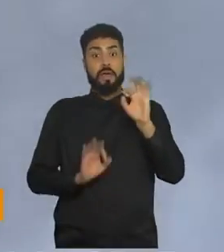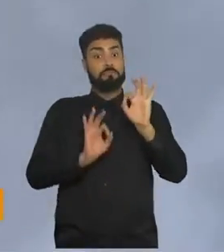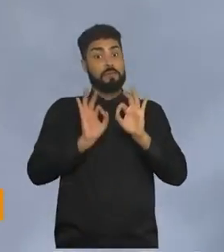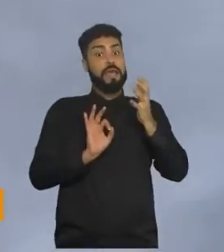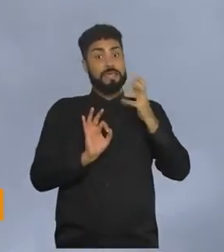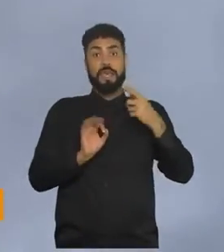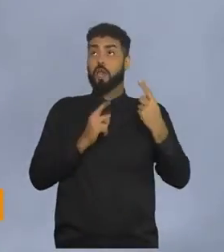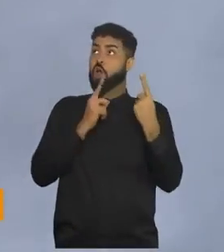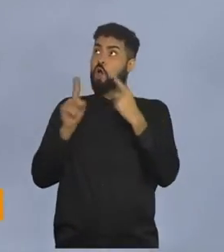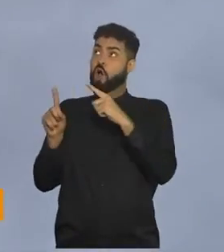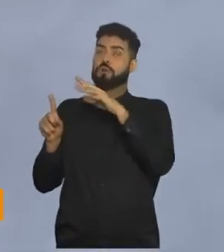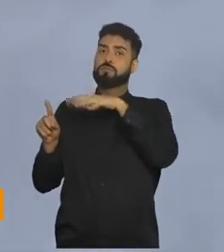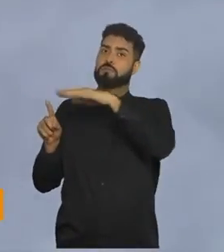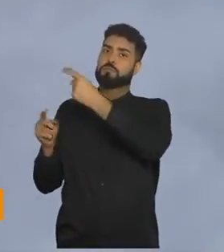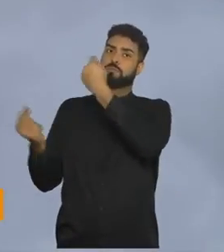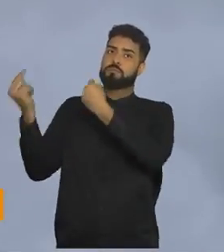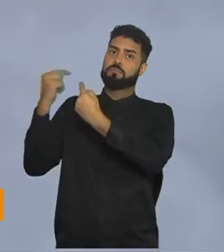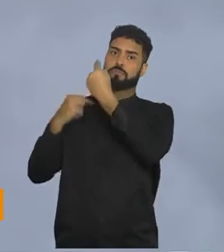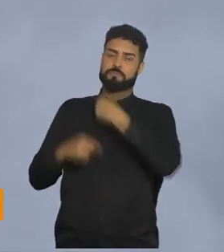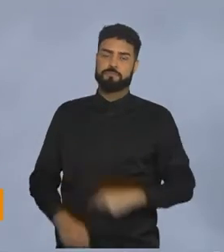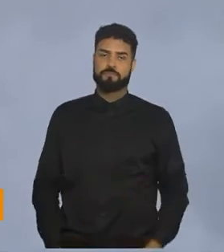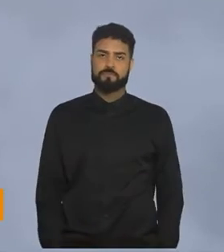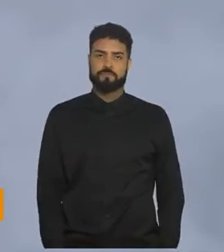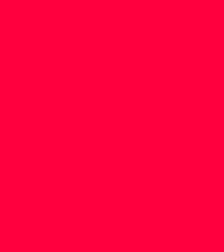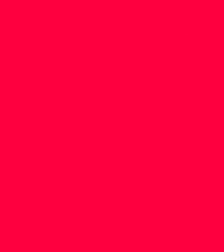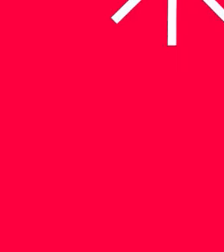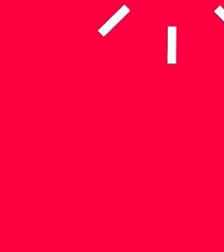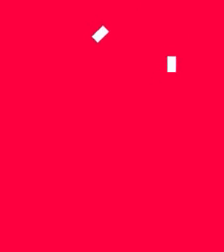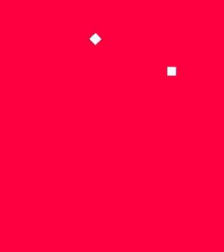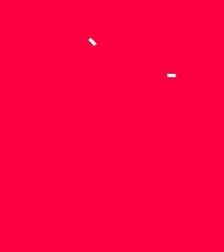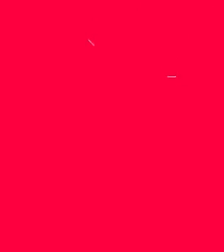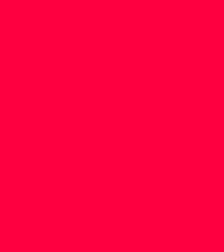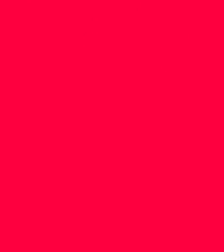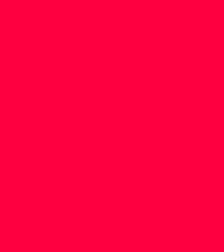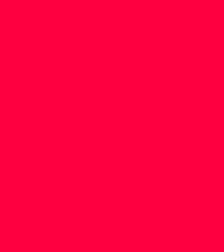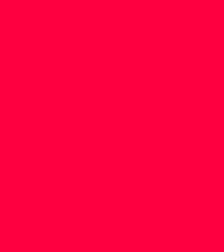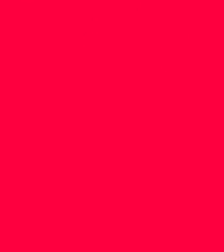potencial a quaisquer forças ameaçadoras.